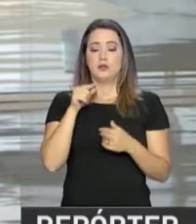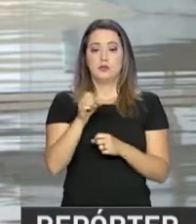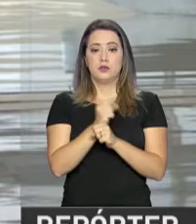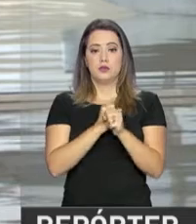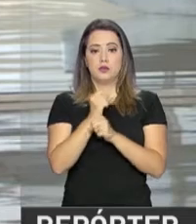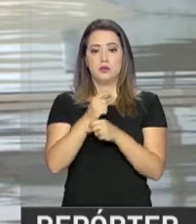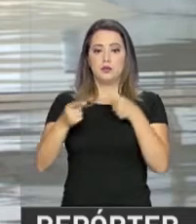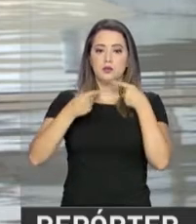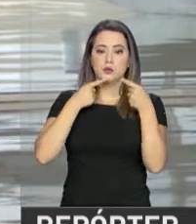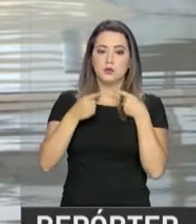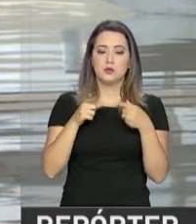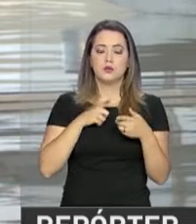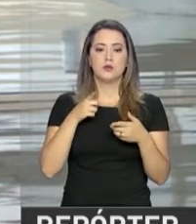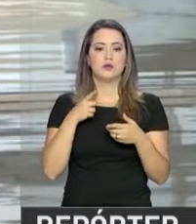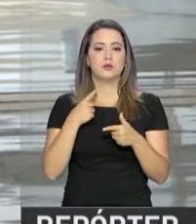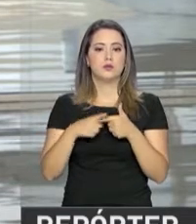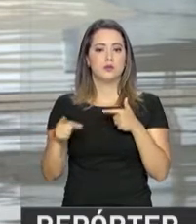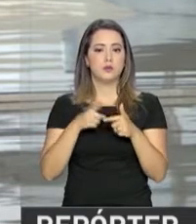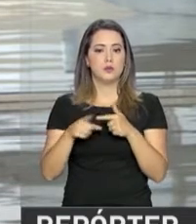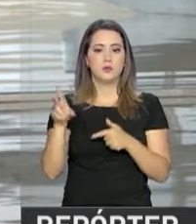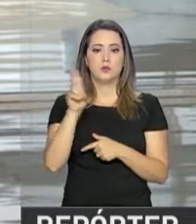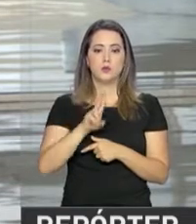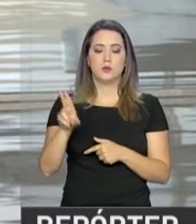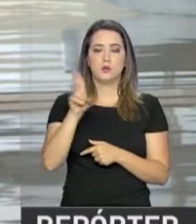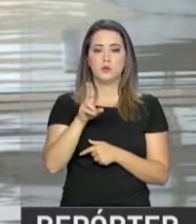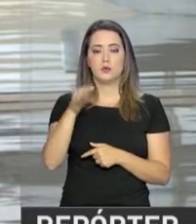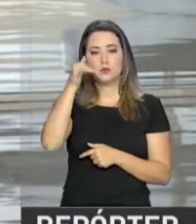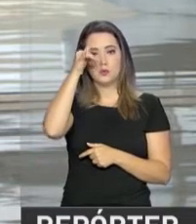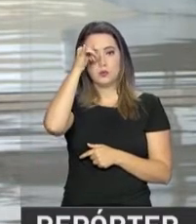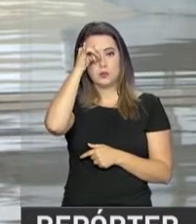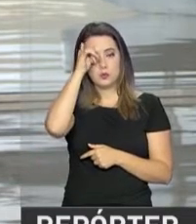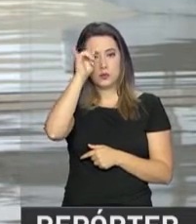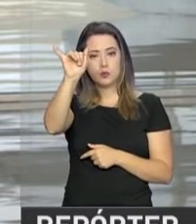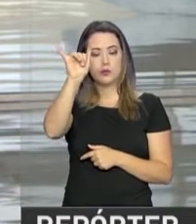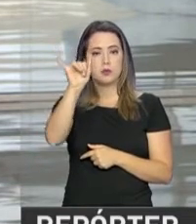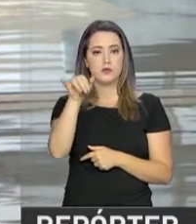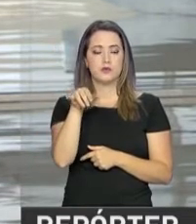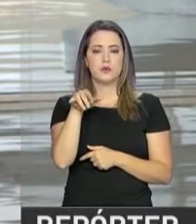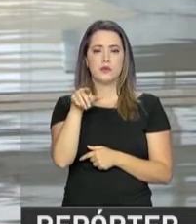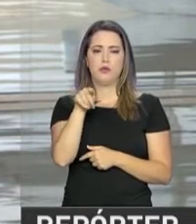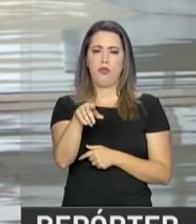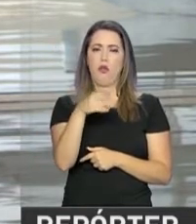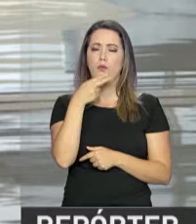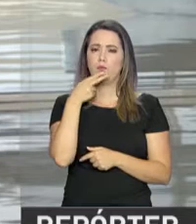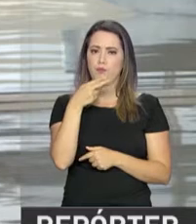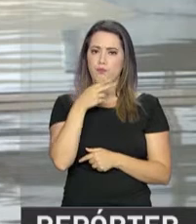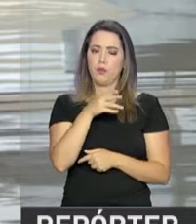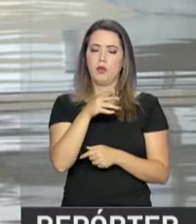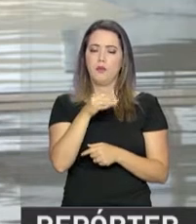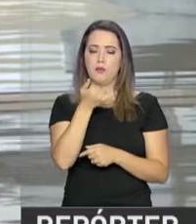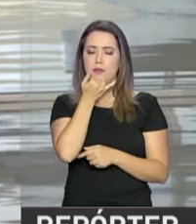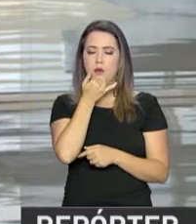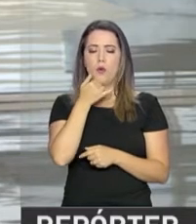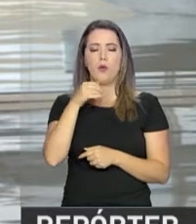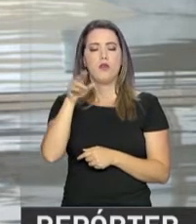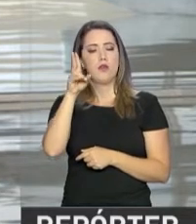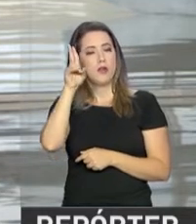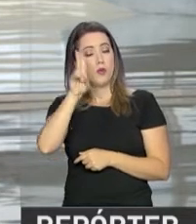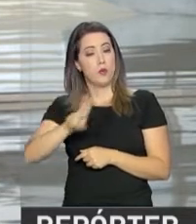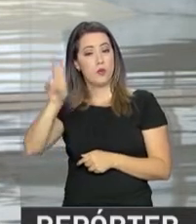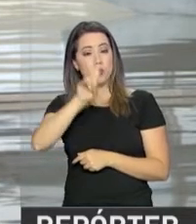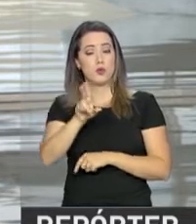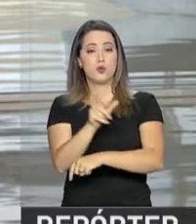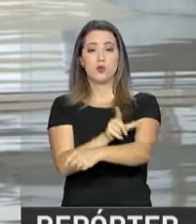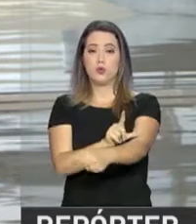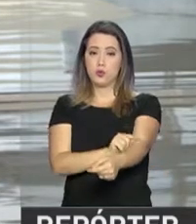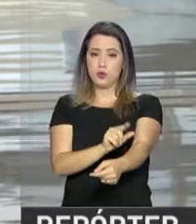vão ser debatidos está a questão do uso combate à prevenção ao uso das drogas também o combate ao tráfico que brasília